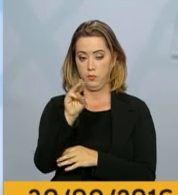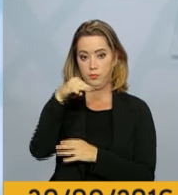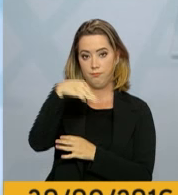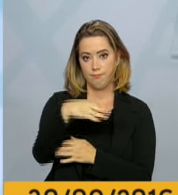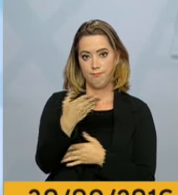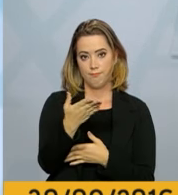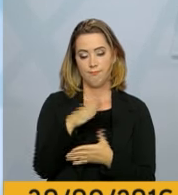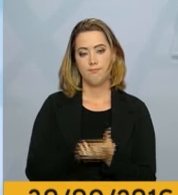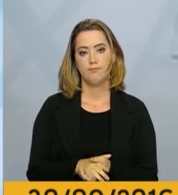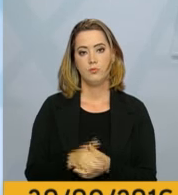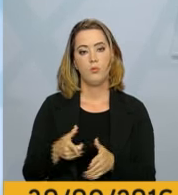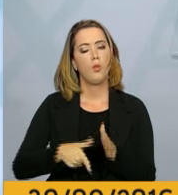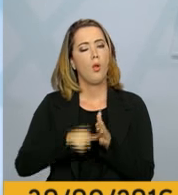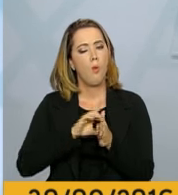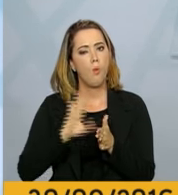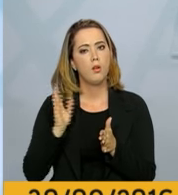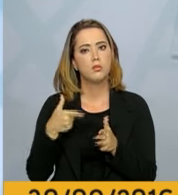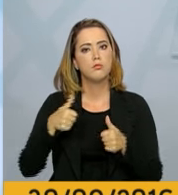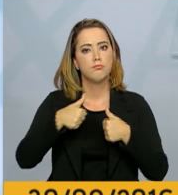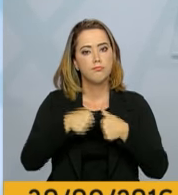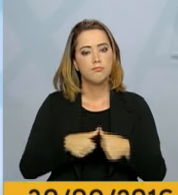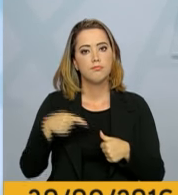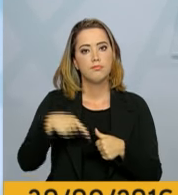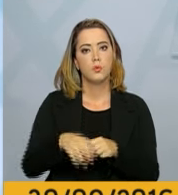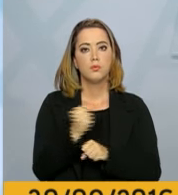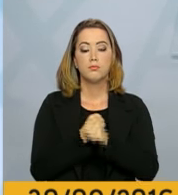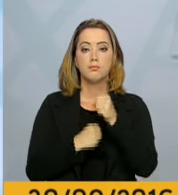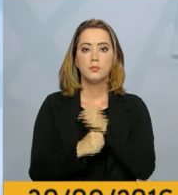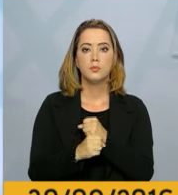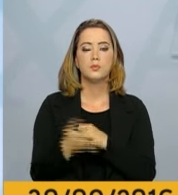Eu estive aqui no ano passado